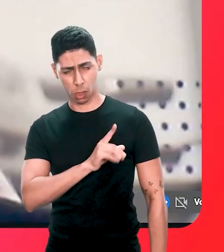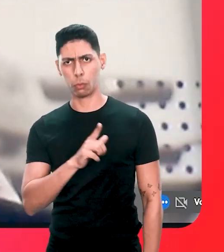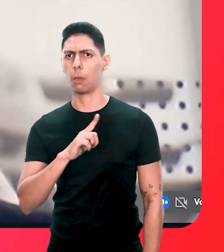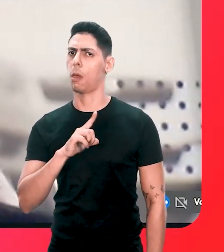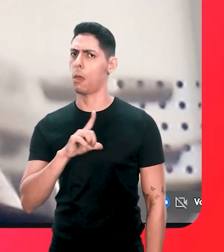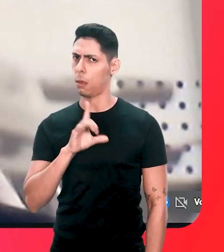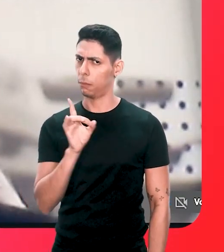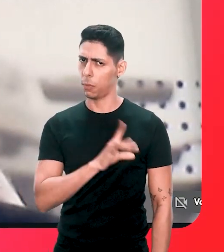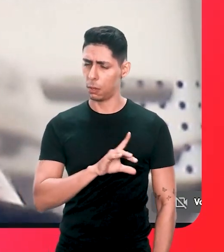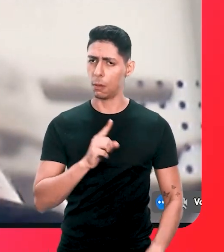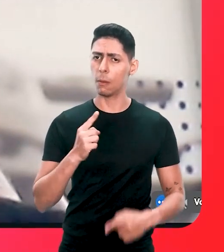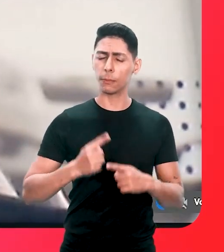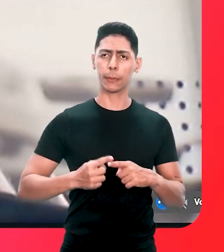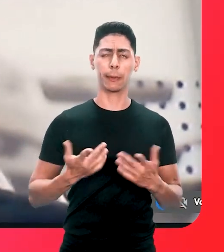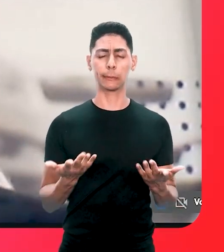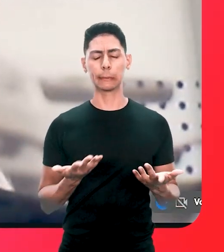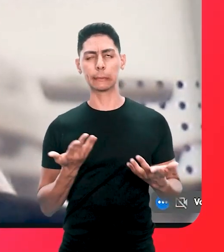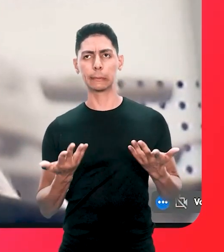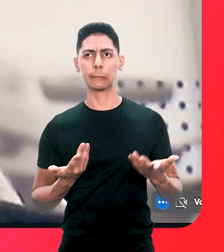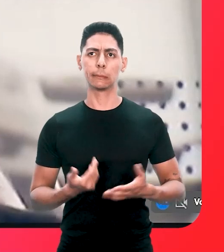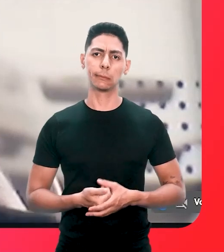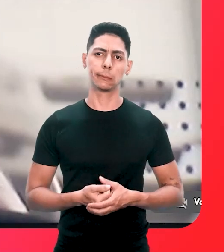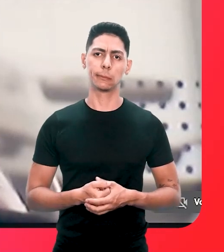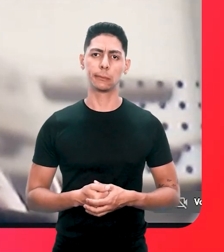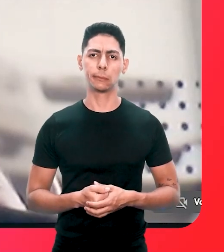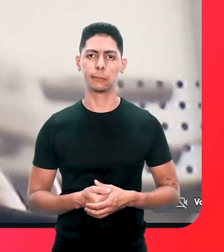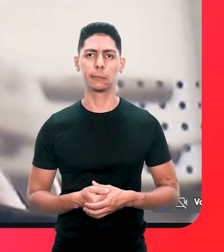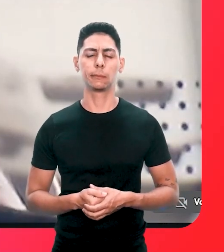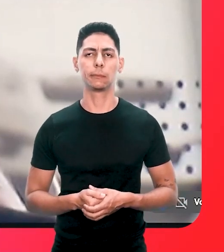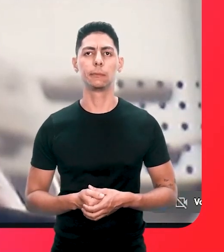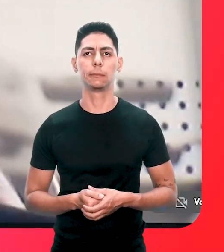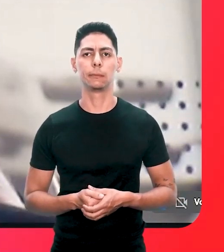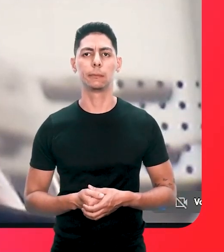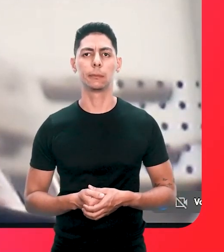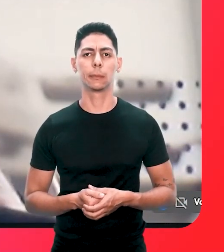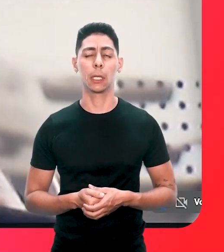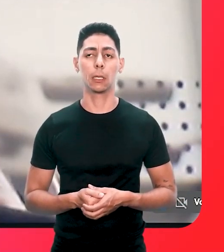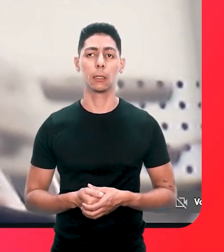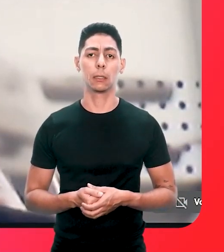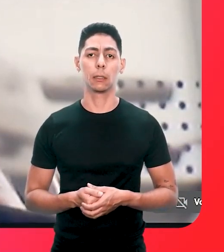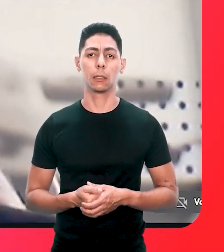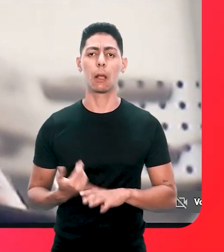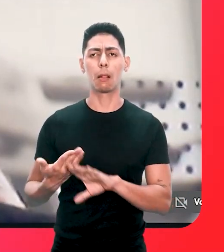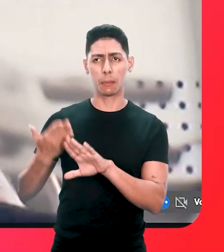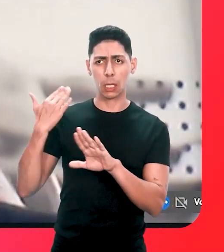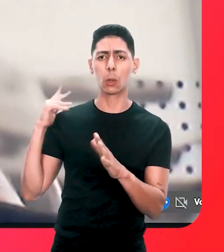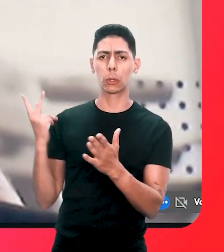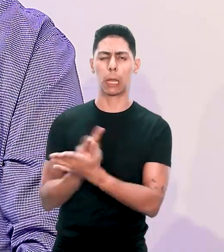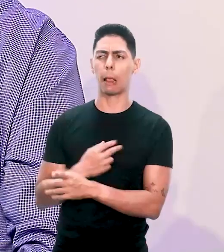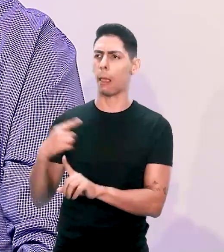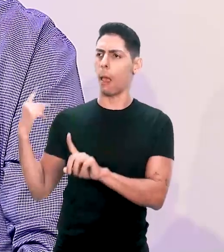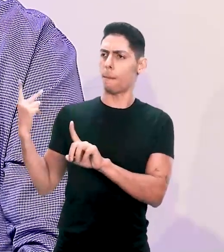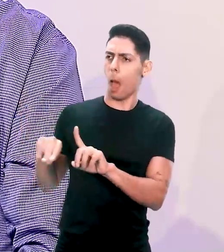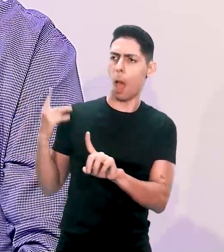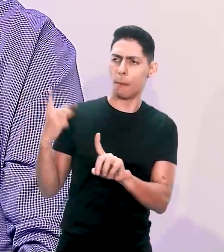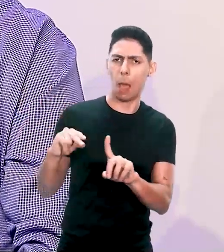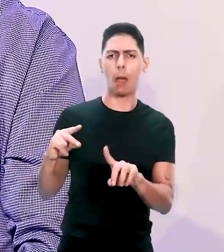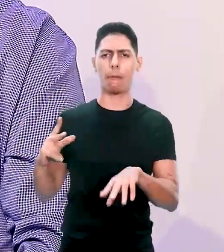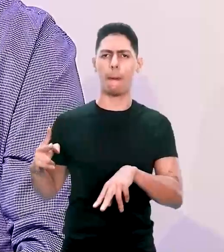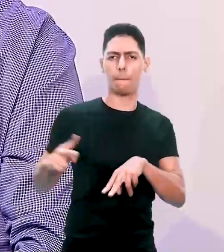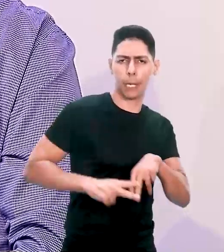porque não era uma coisa assim que apanhava, era preso, e era,